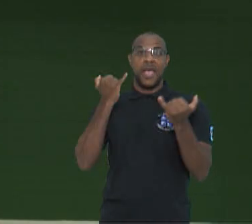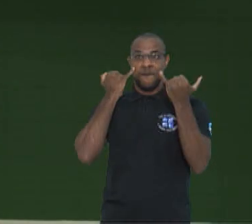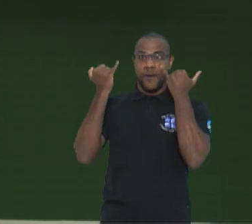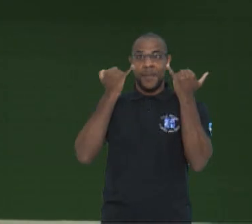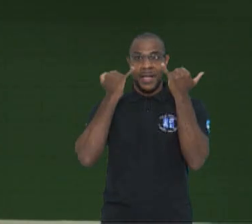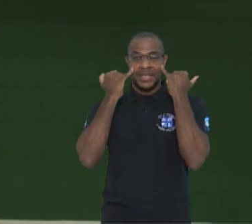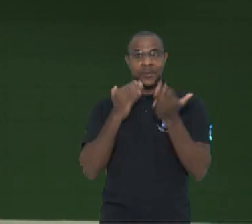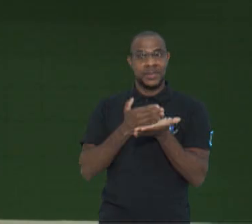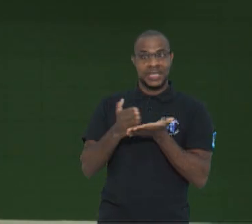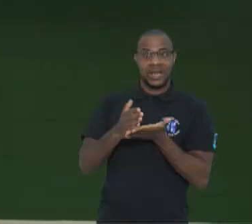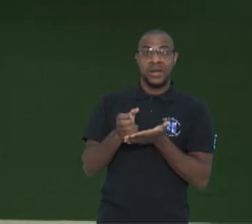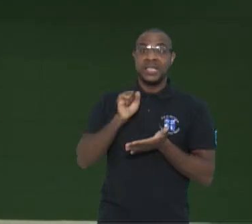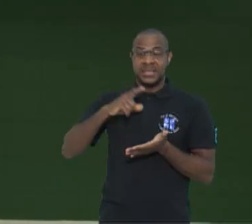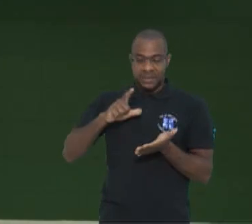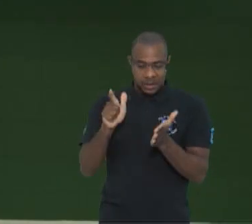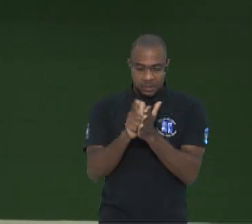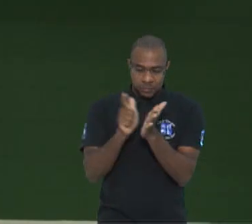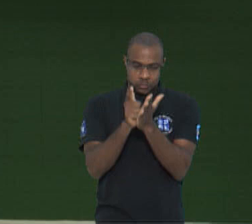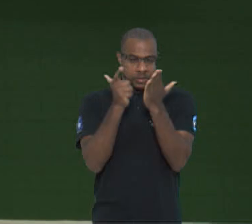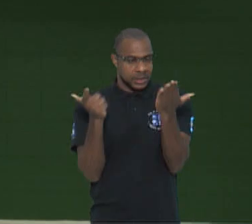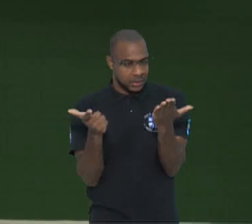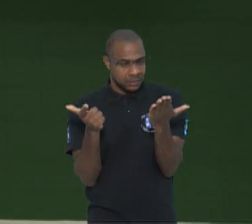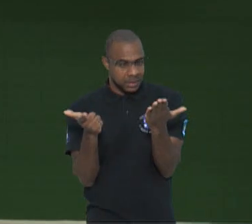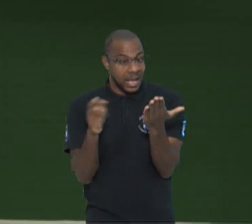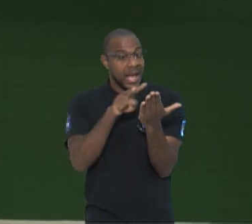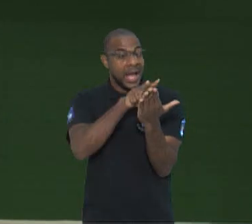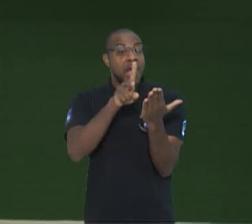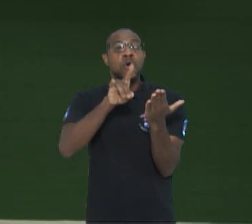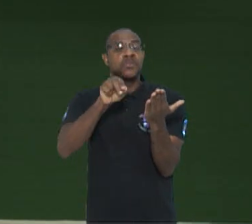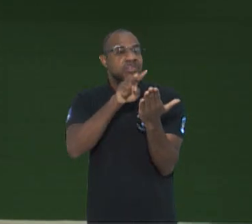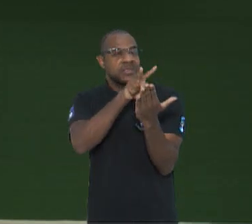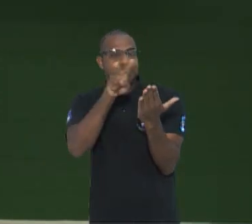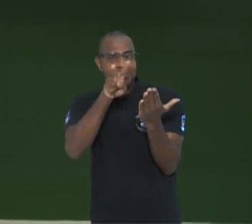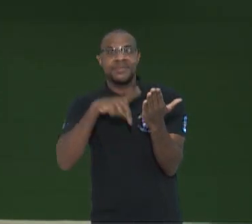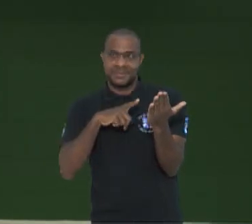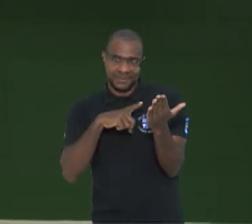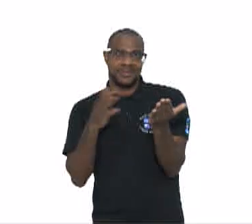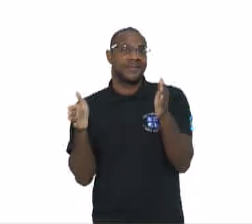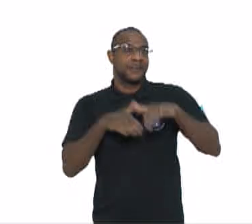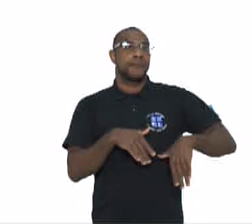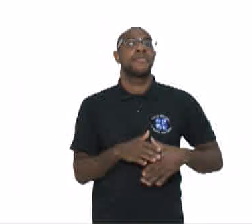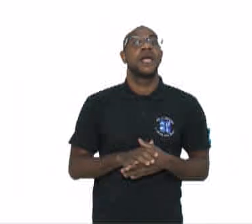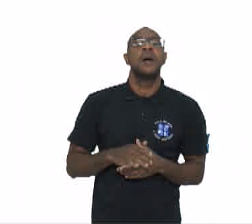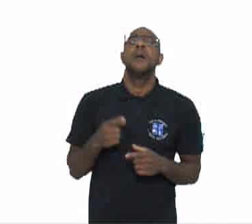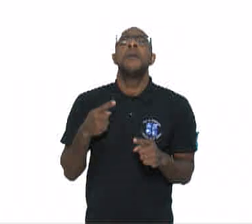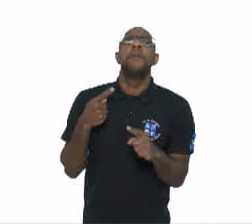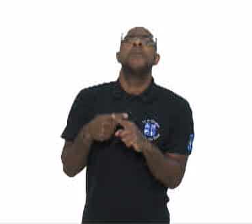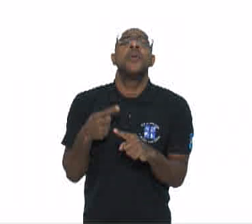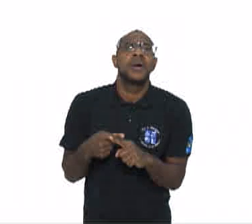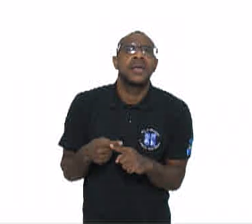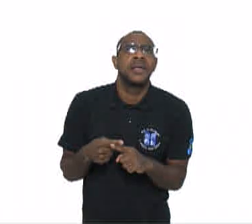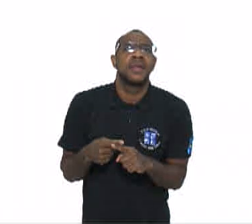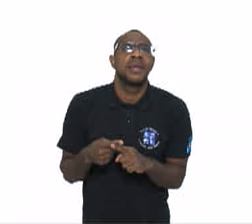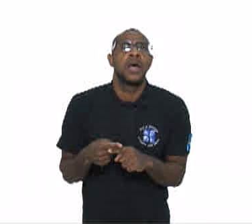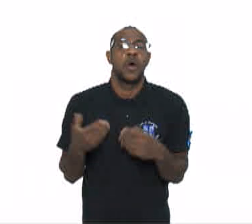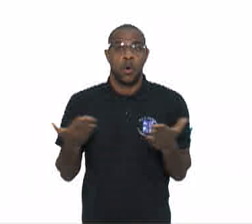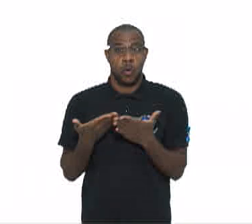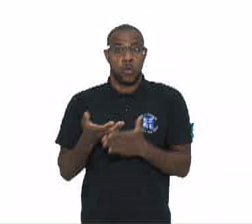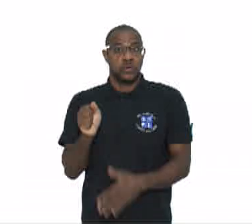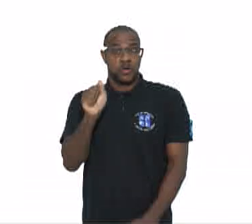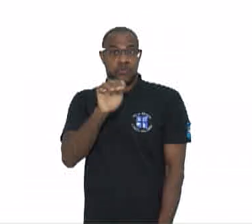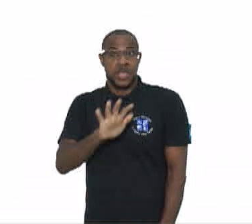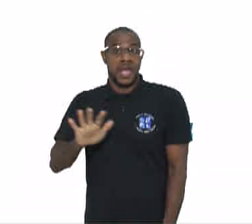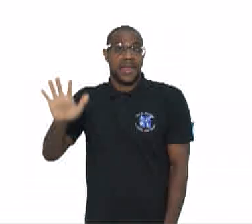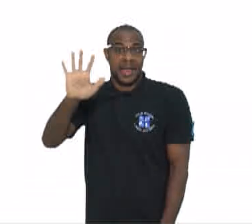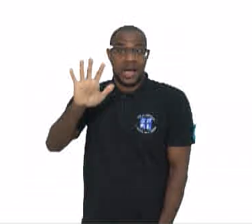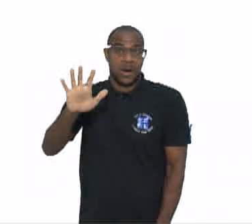em mãos, né, vocês poderiam sim colocar a data certinho ali. Porque hoje, em geral, estão sob cuidados